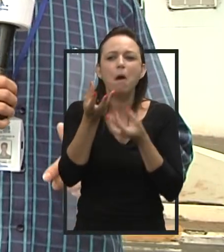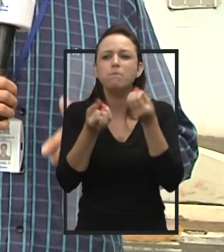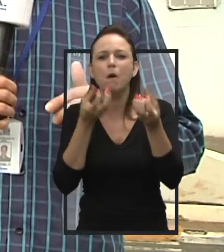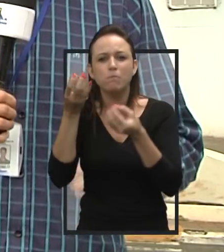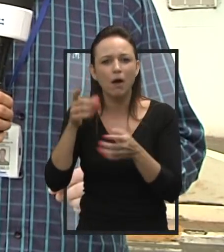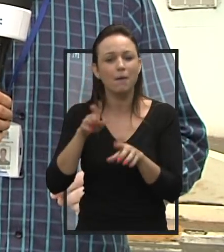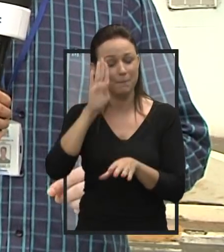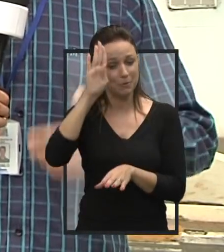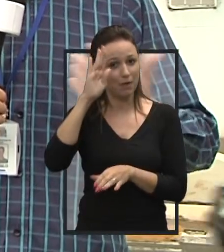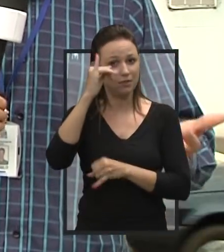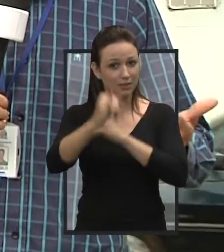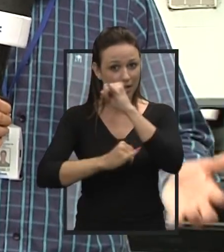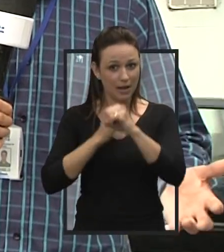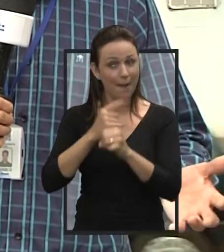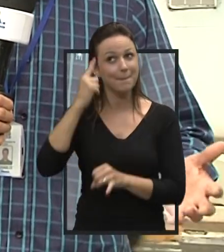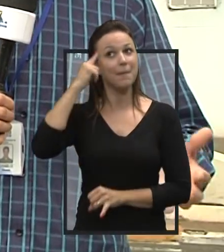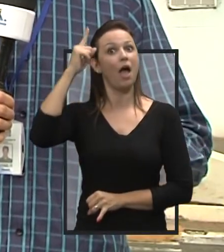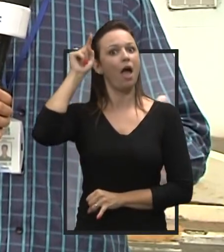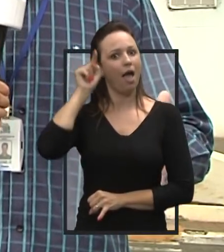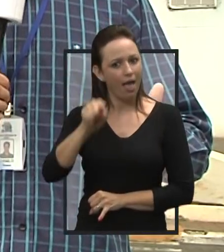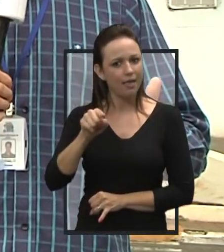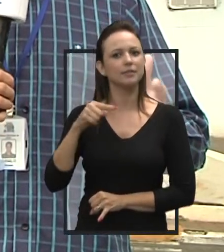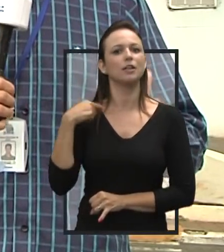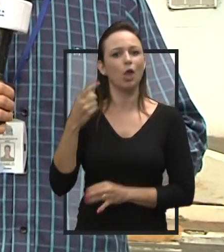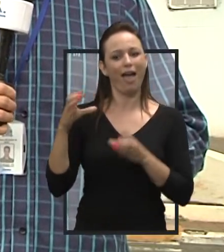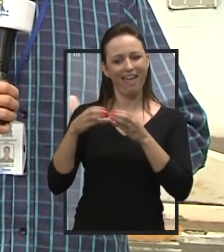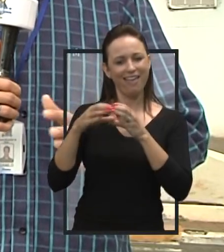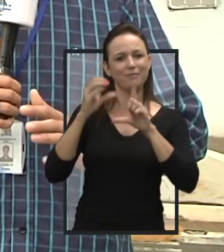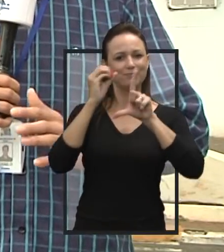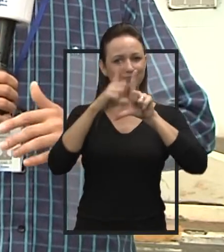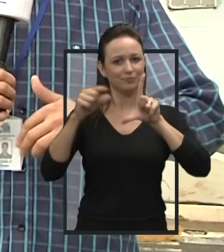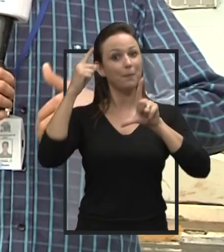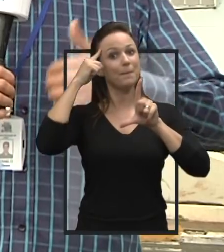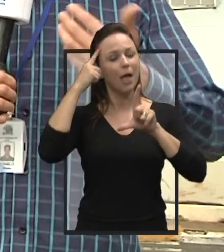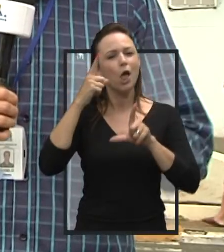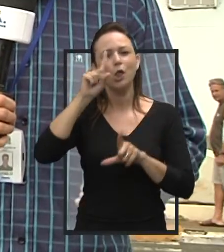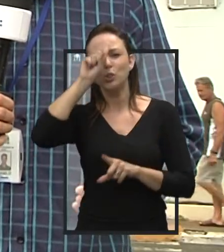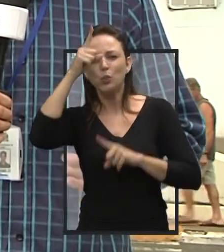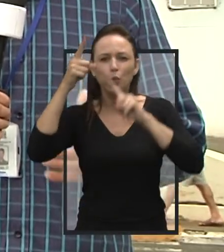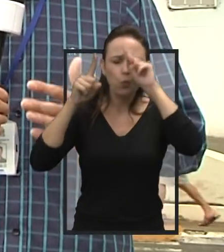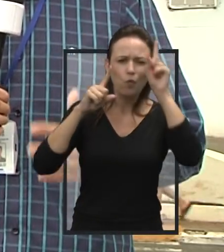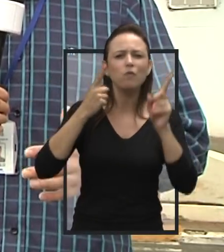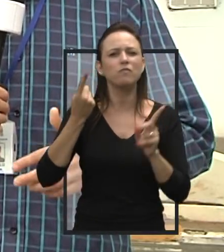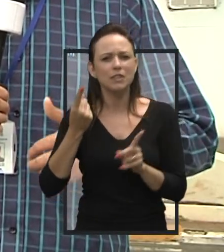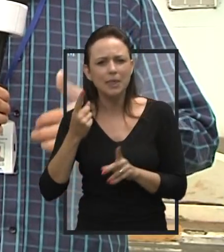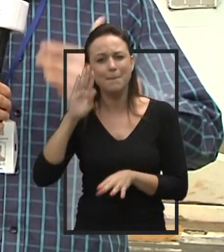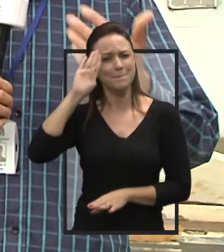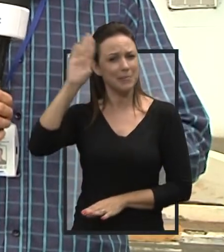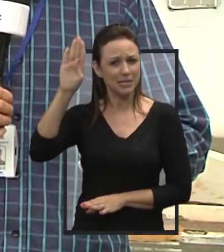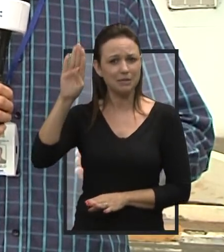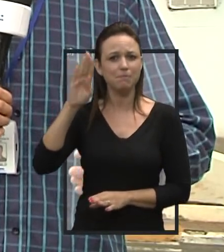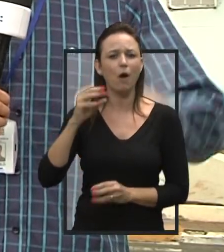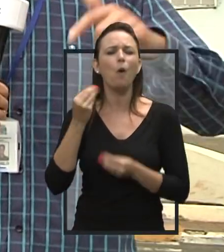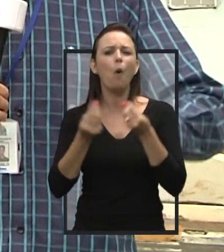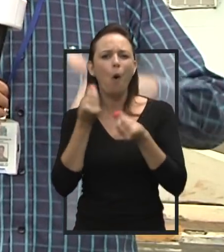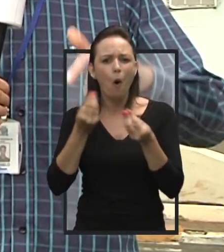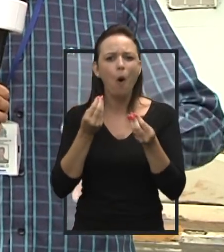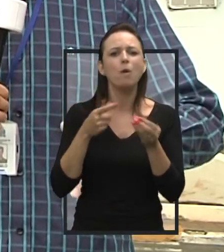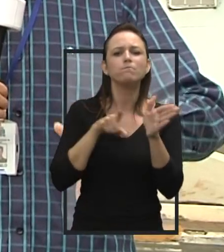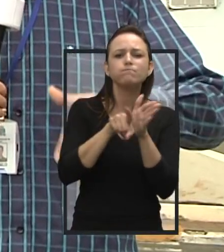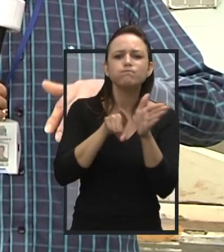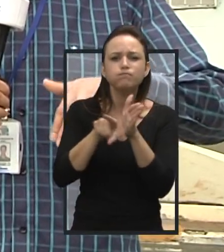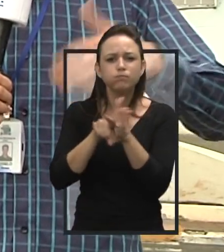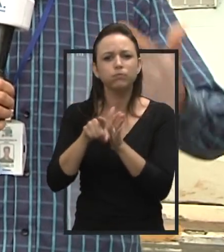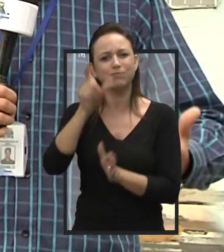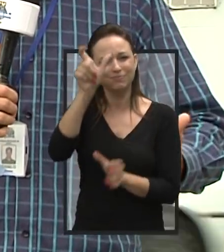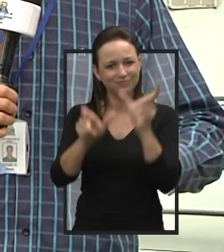pela internet. Pensando nisso, a equipe da TV Câmara sanou as principais dúvidas relacionadas a escorpiões com os